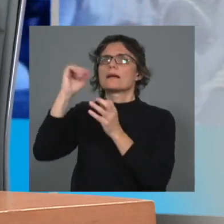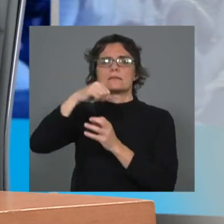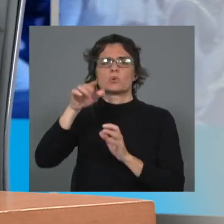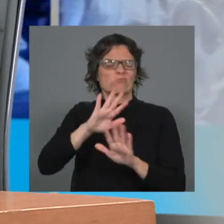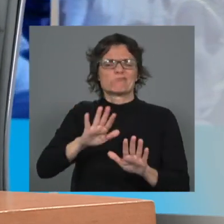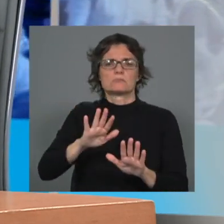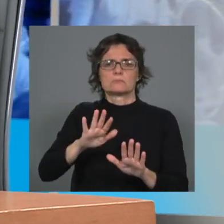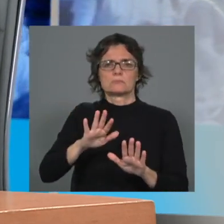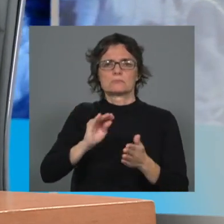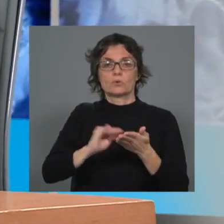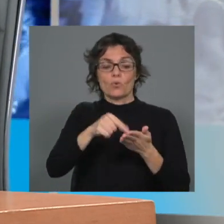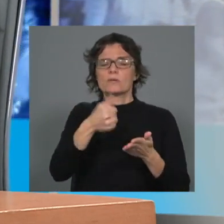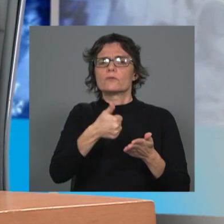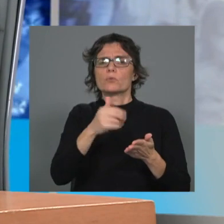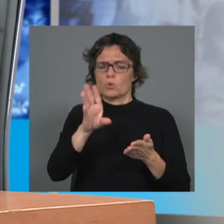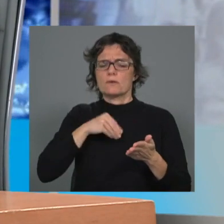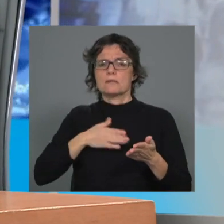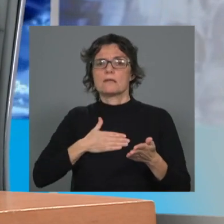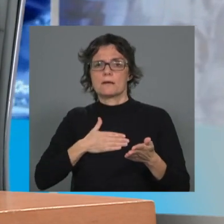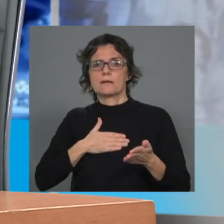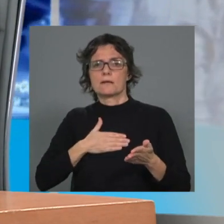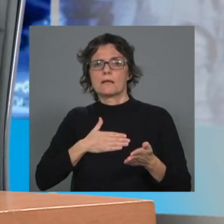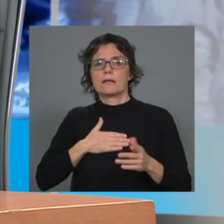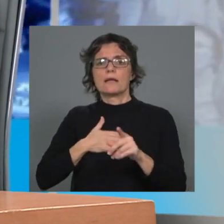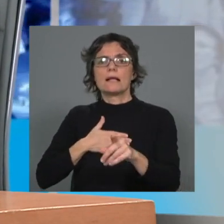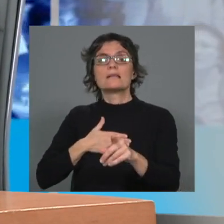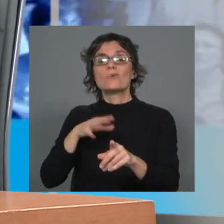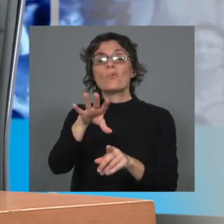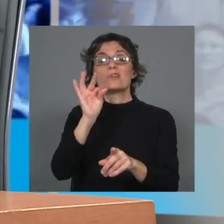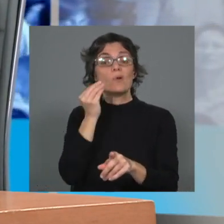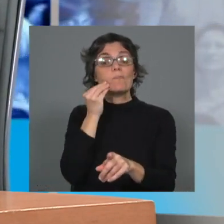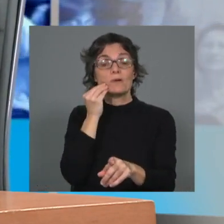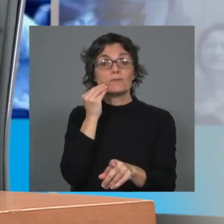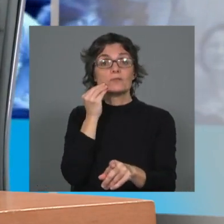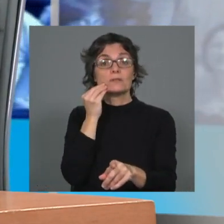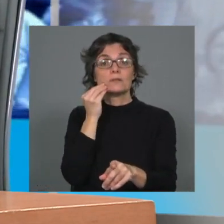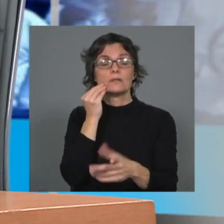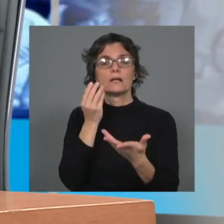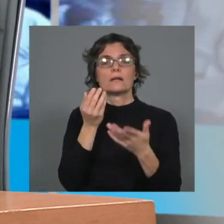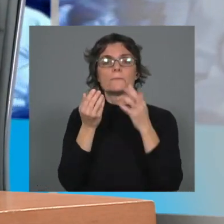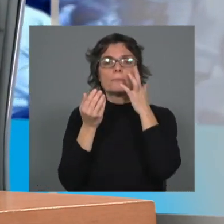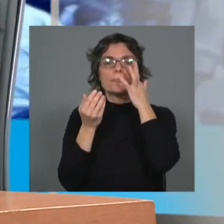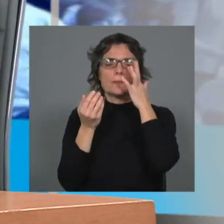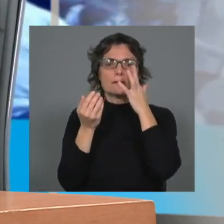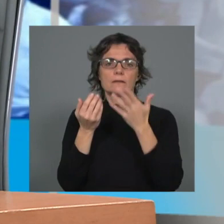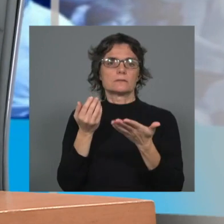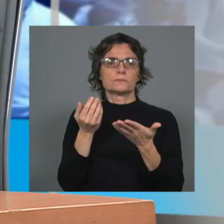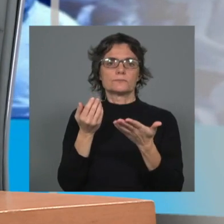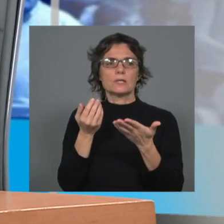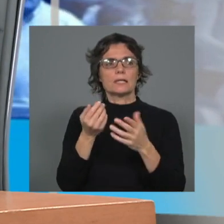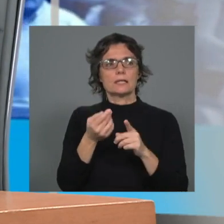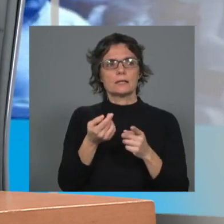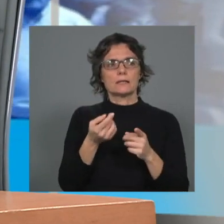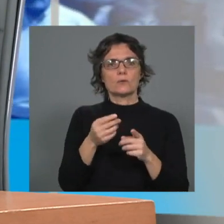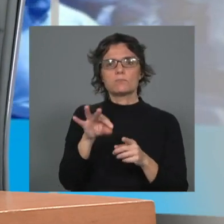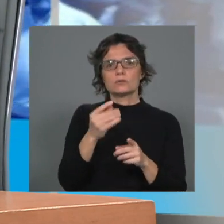na nossa vida, e foi justamente a escolha, foi muito ligada também a ao interesse